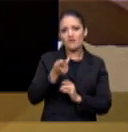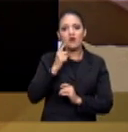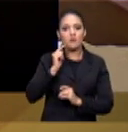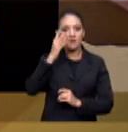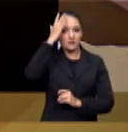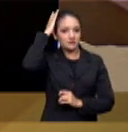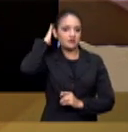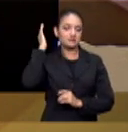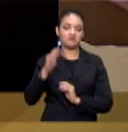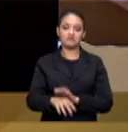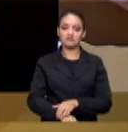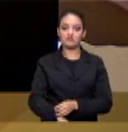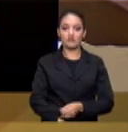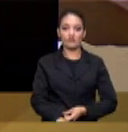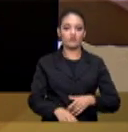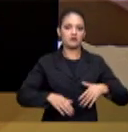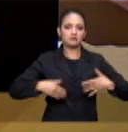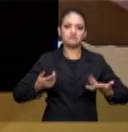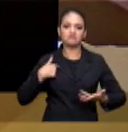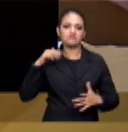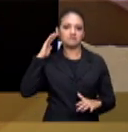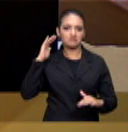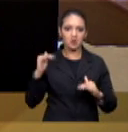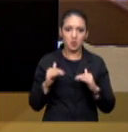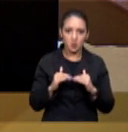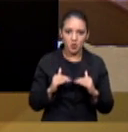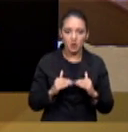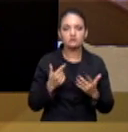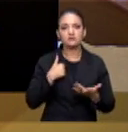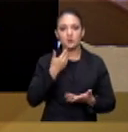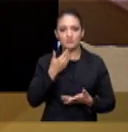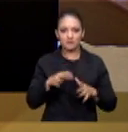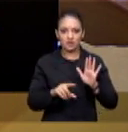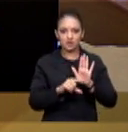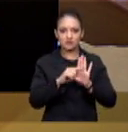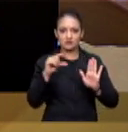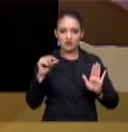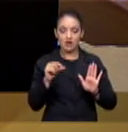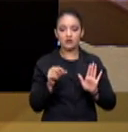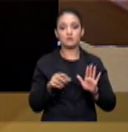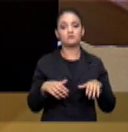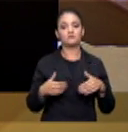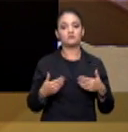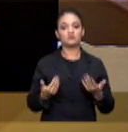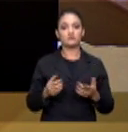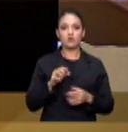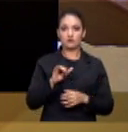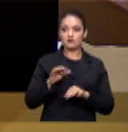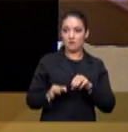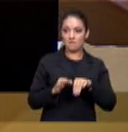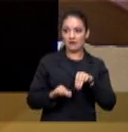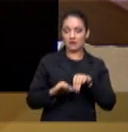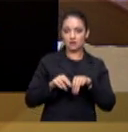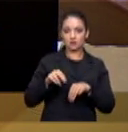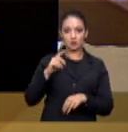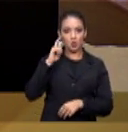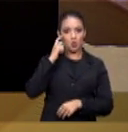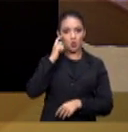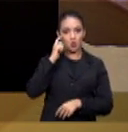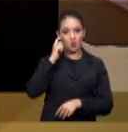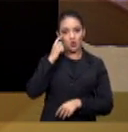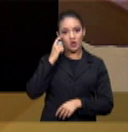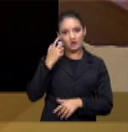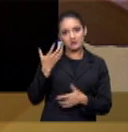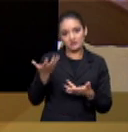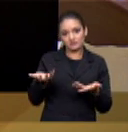eu não tenho nada a opor em relação ao anterior, como pedi destaque, se o ministro Nunes Marques quiser ceder a vista que